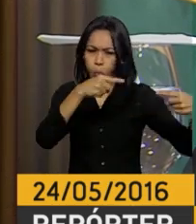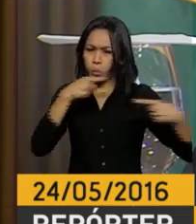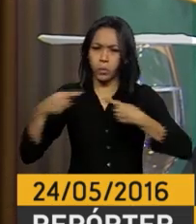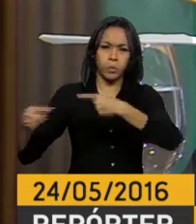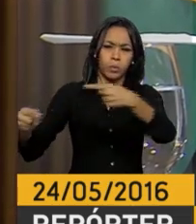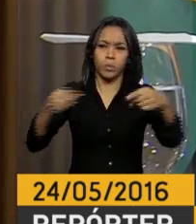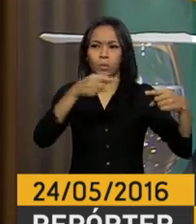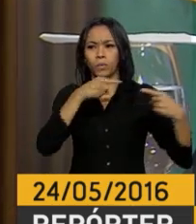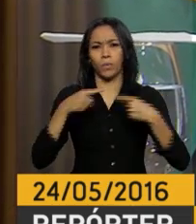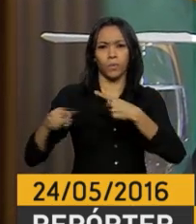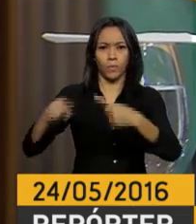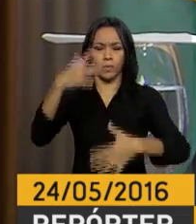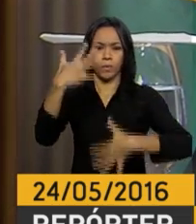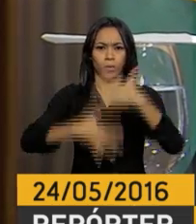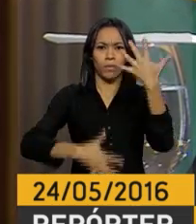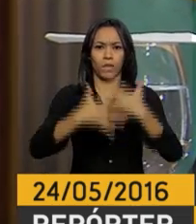natureza